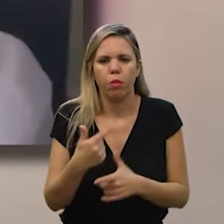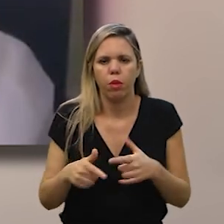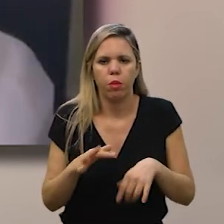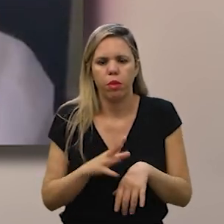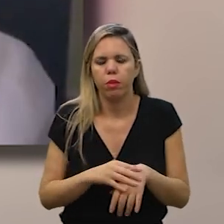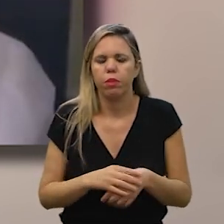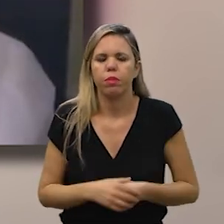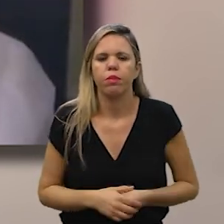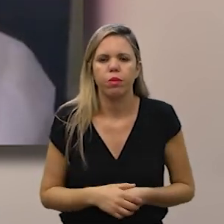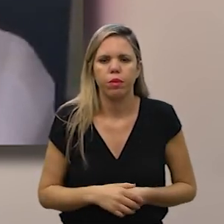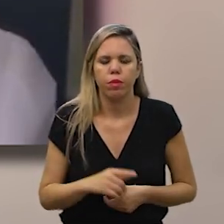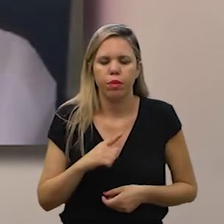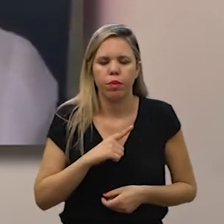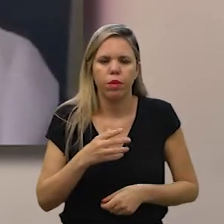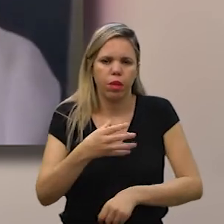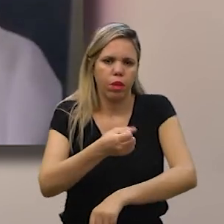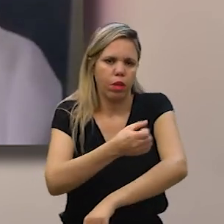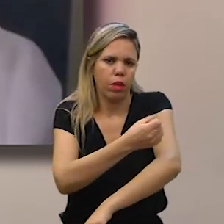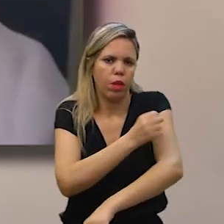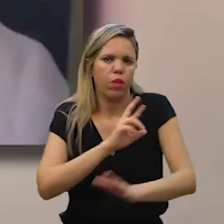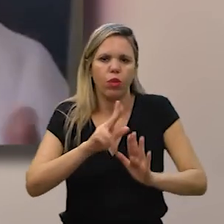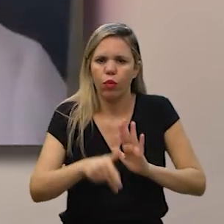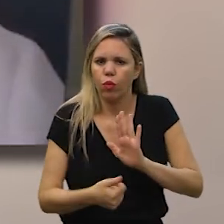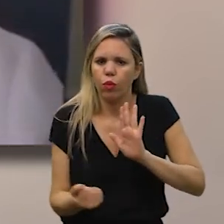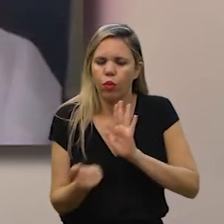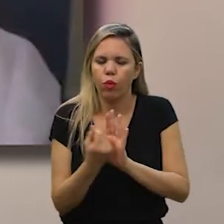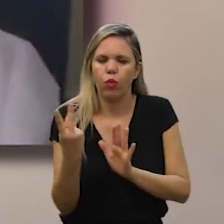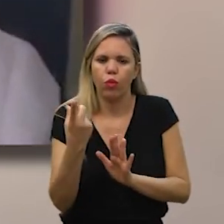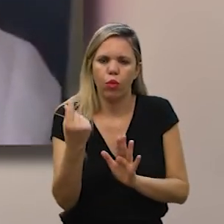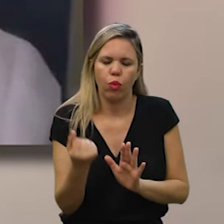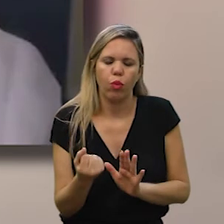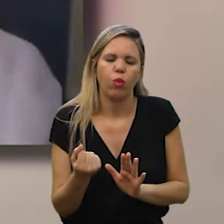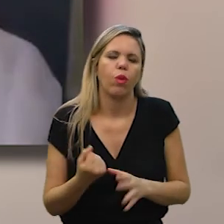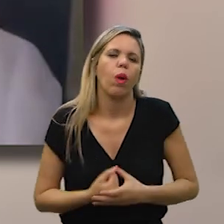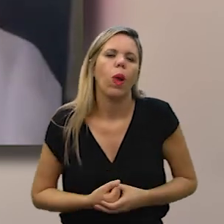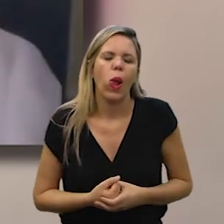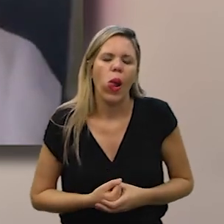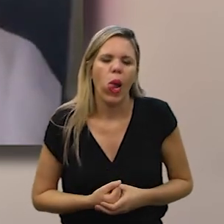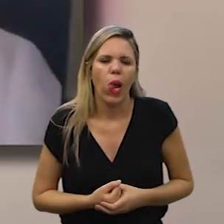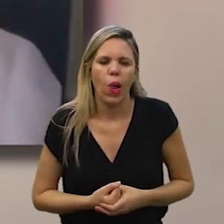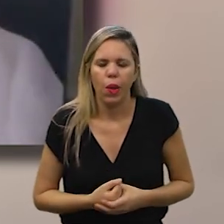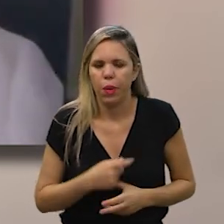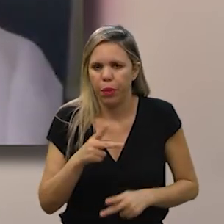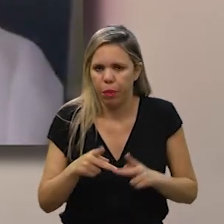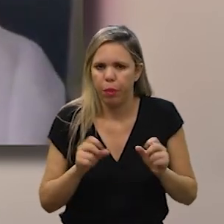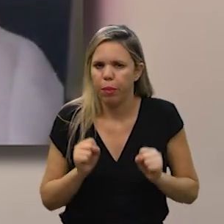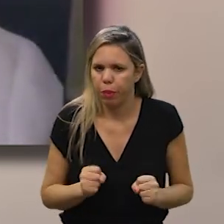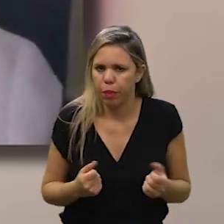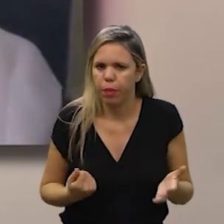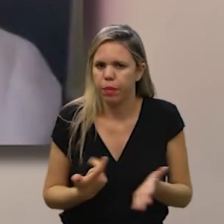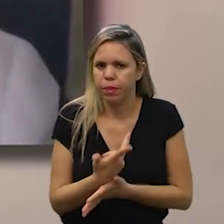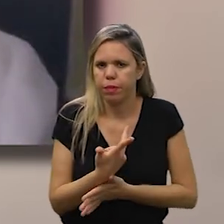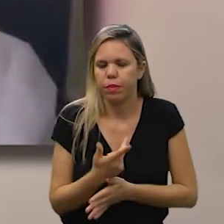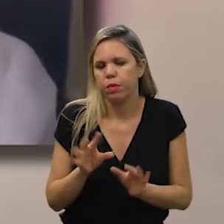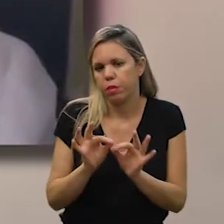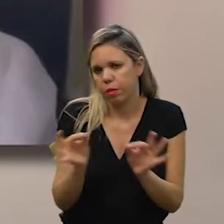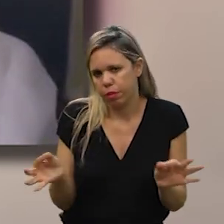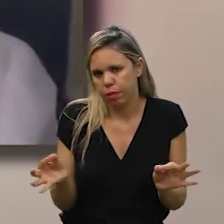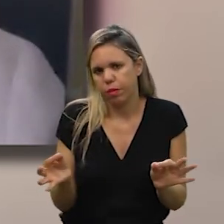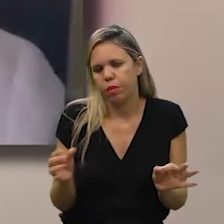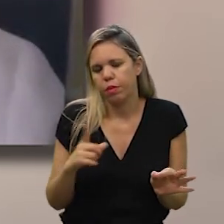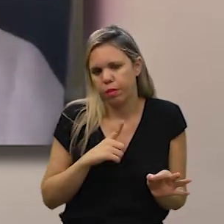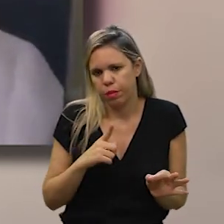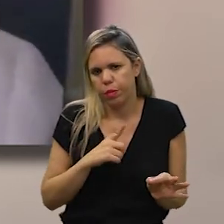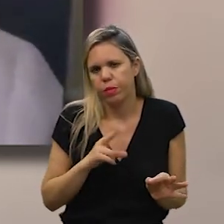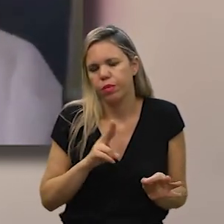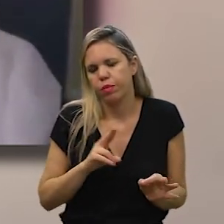de doenças. Existem hidratantes de todos os preços no mercado e as pessoas podem comprar os mais simples